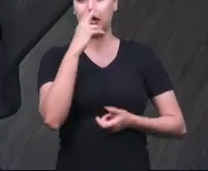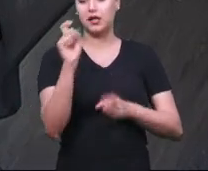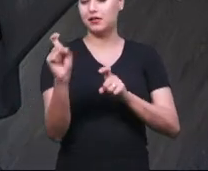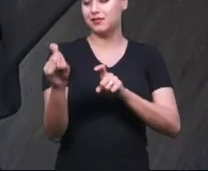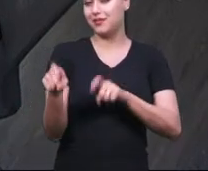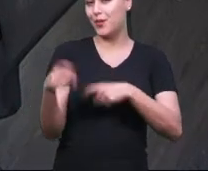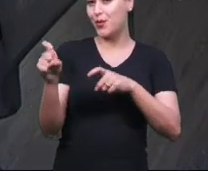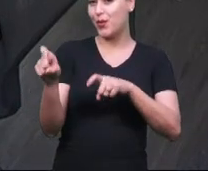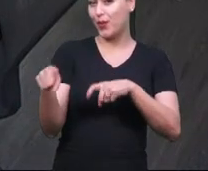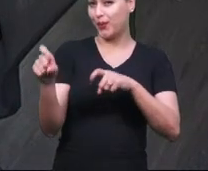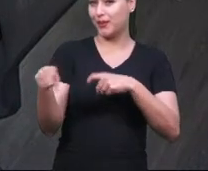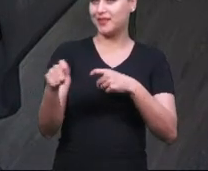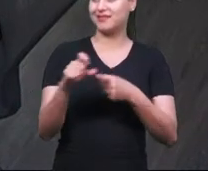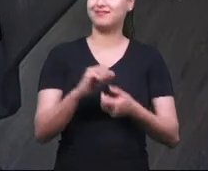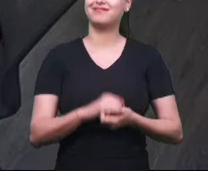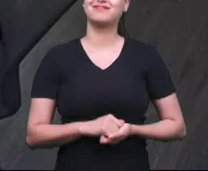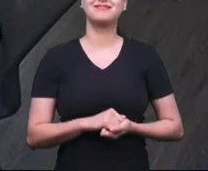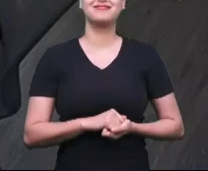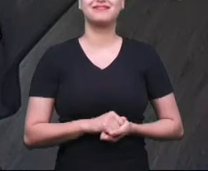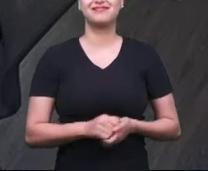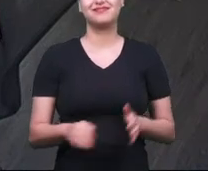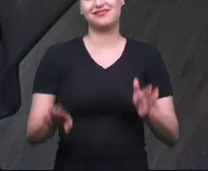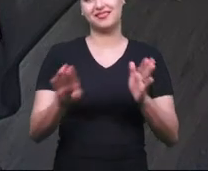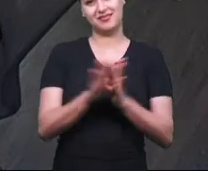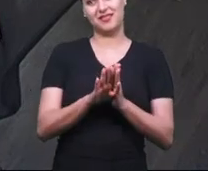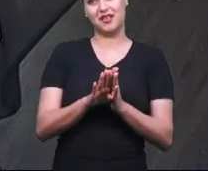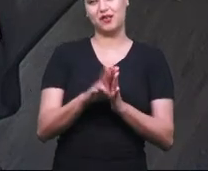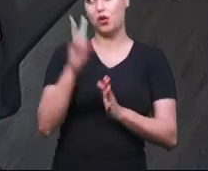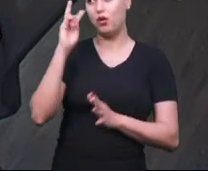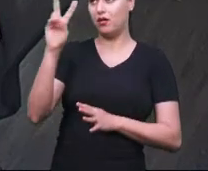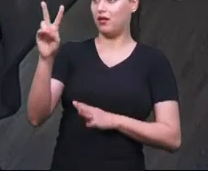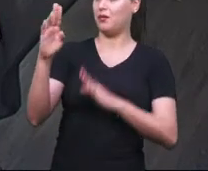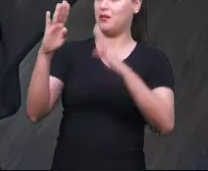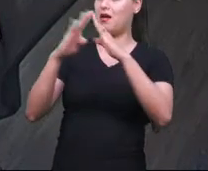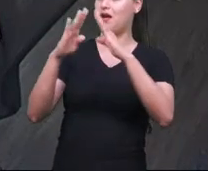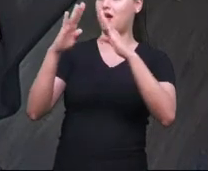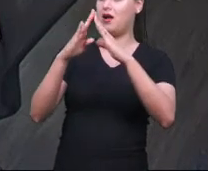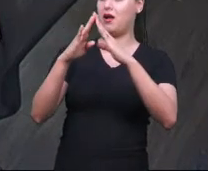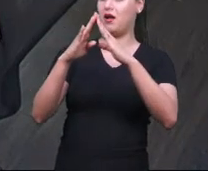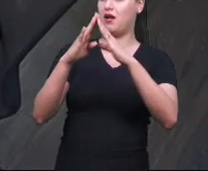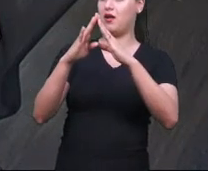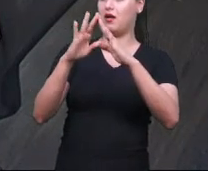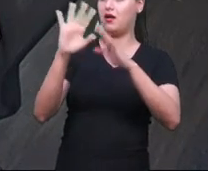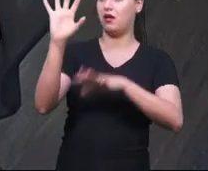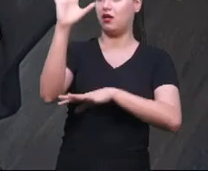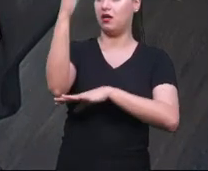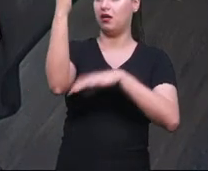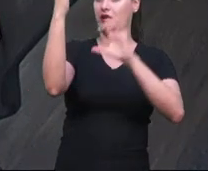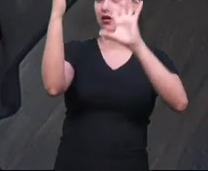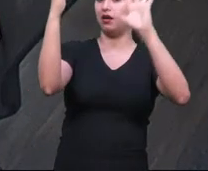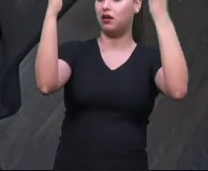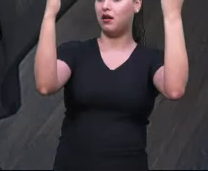assim. Quando eu cheguei lá, olhei pra casa, lá no fundo eu vi os dois coqueiros do sonho.